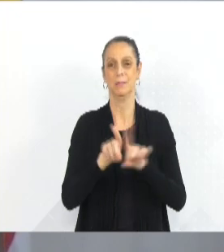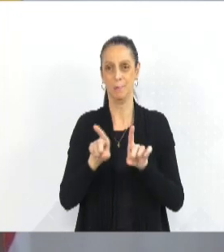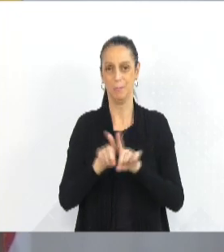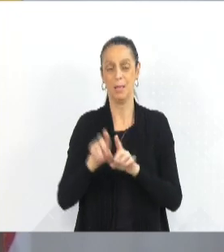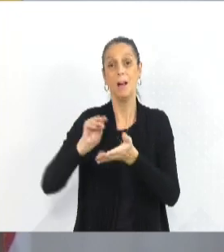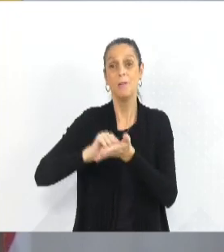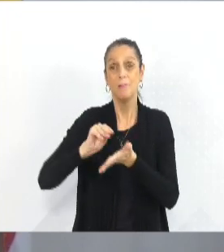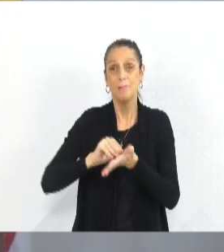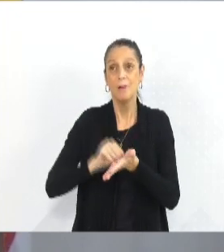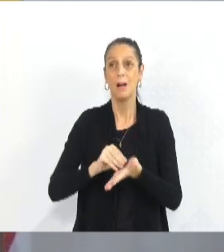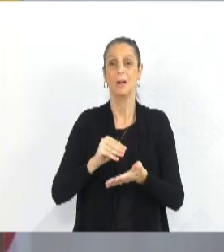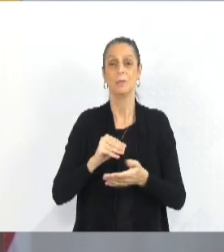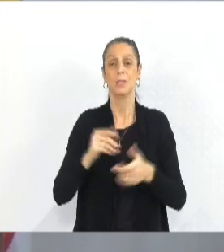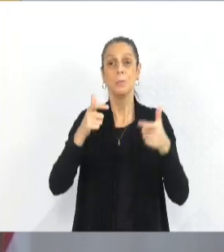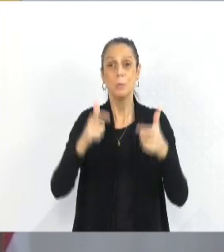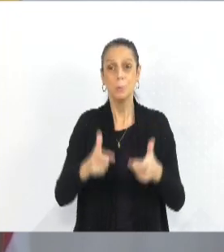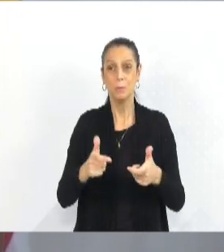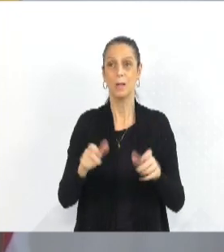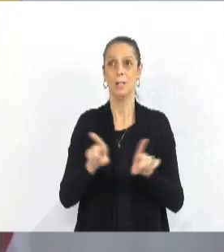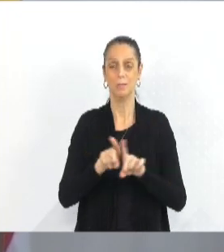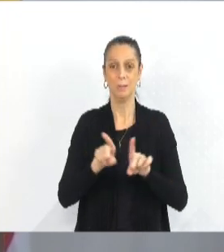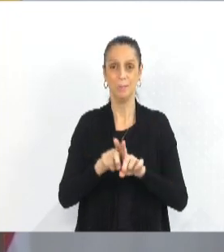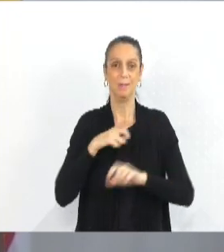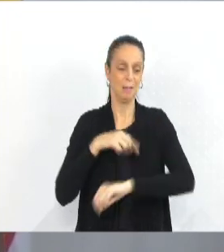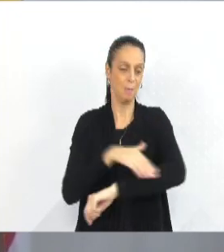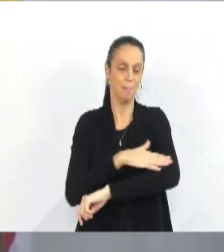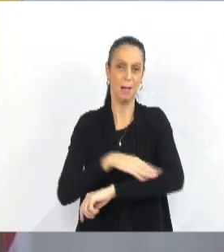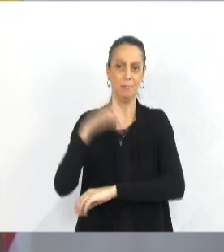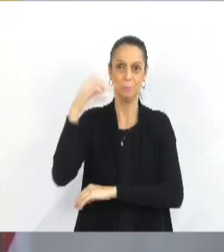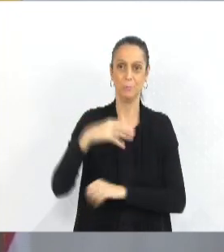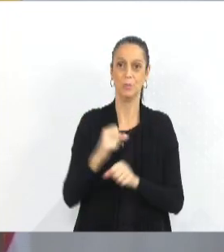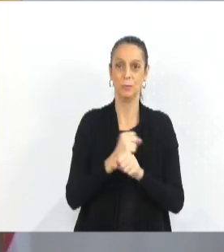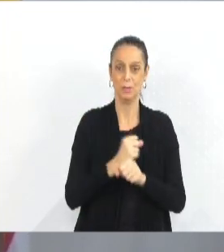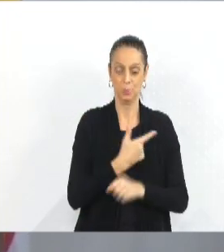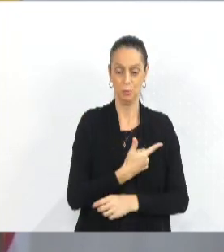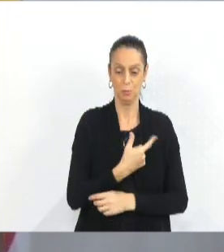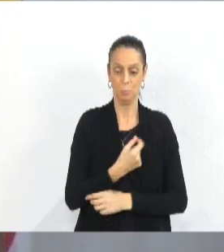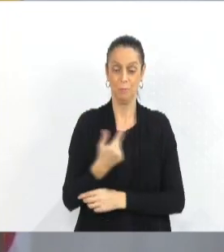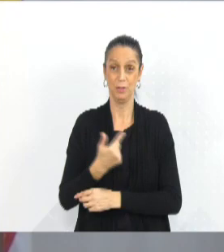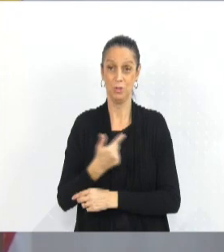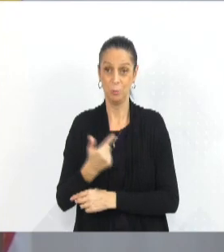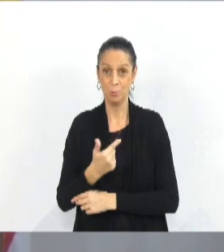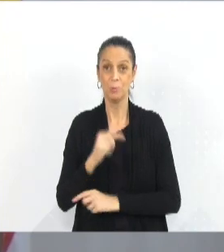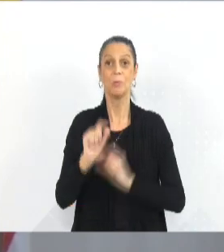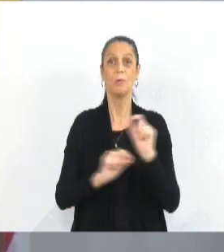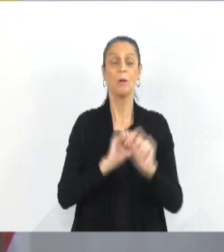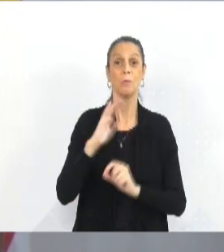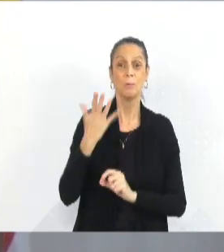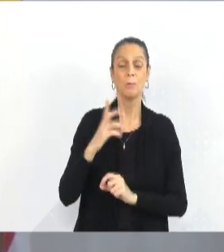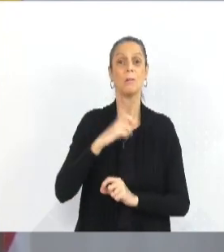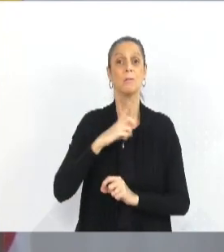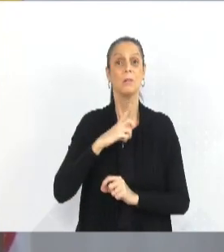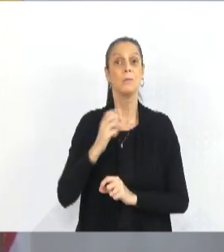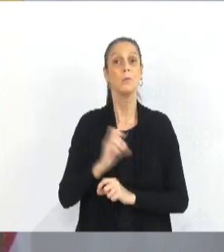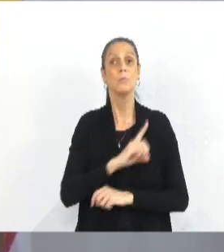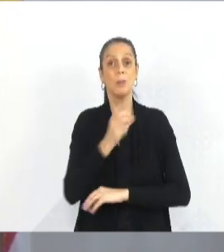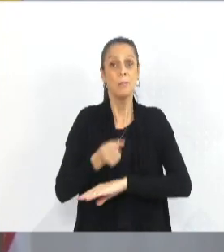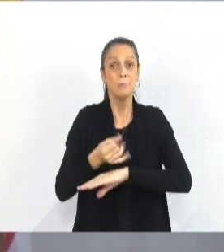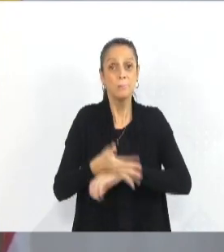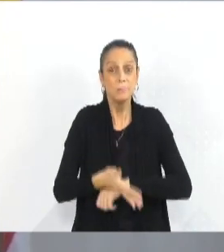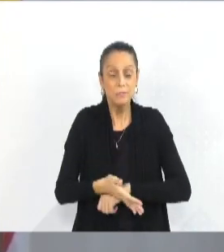de iluminação na Praça Marechal Mascarenhas de Moraes desde janeiro de 2022 favoreceu que na madrugada do dia 14 de